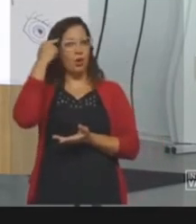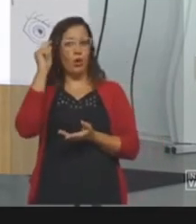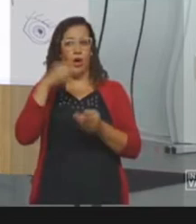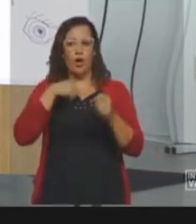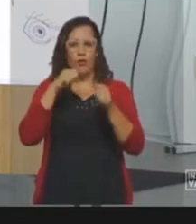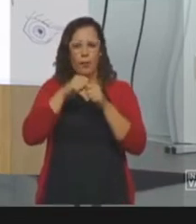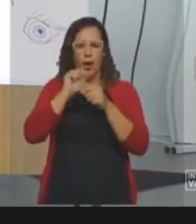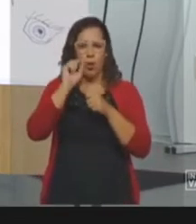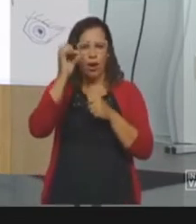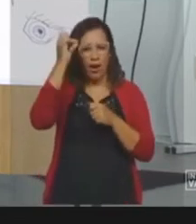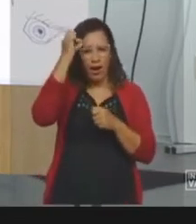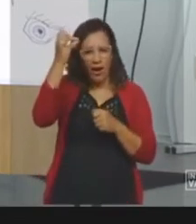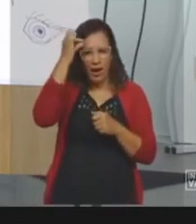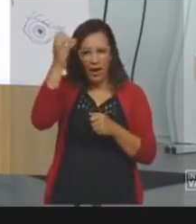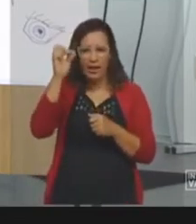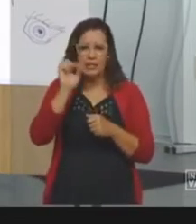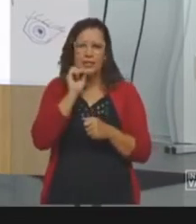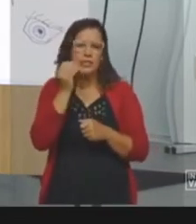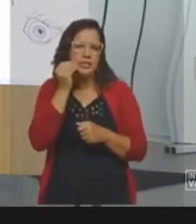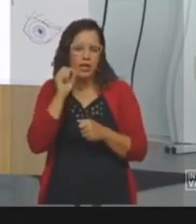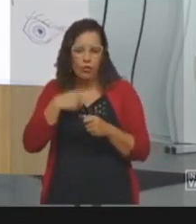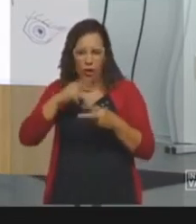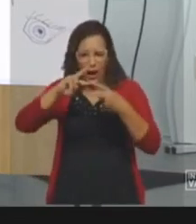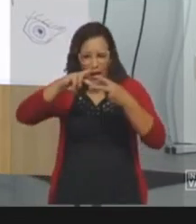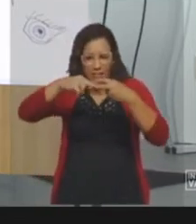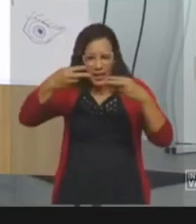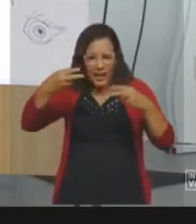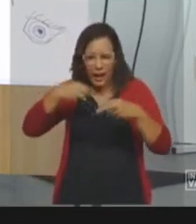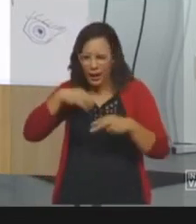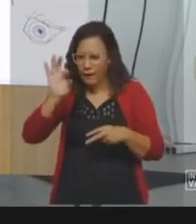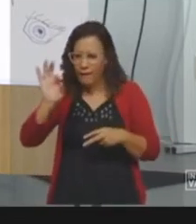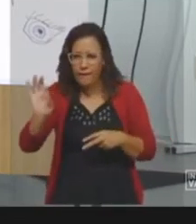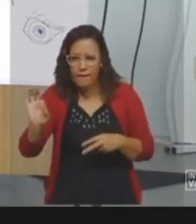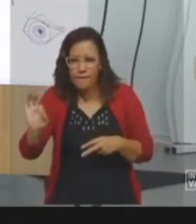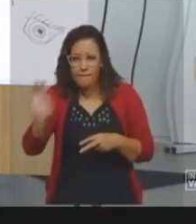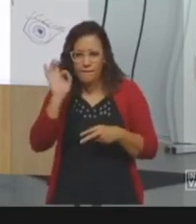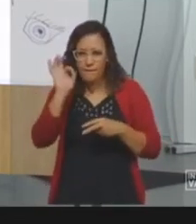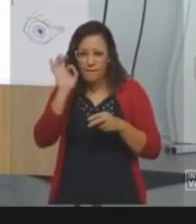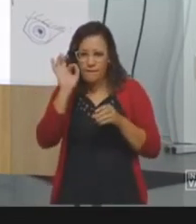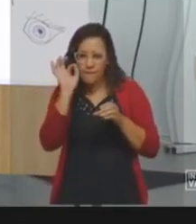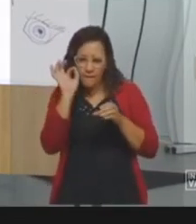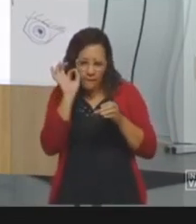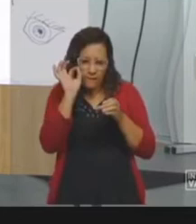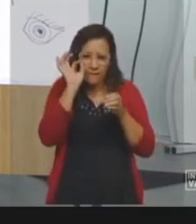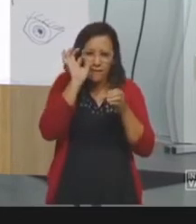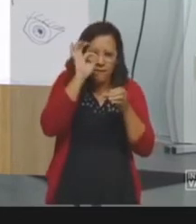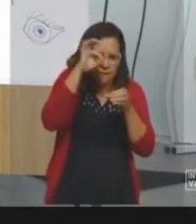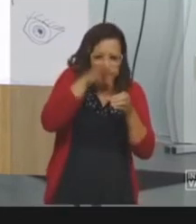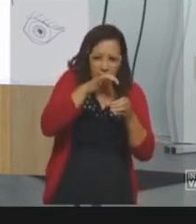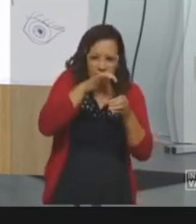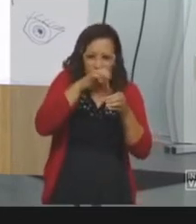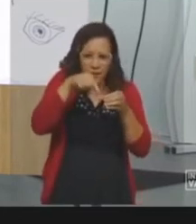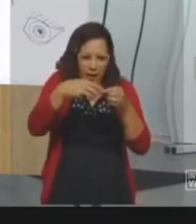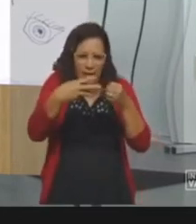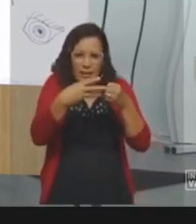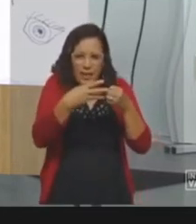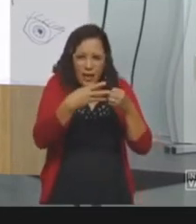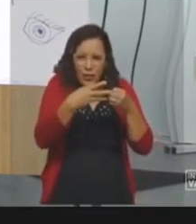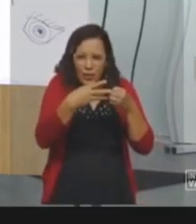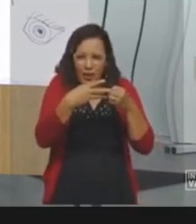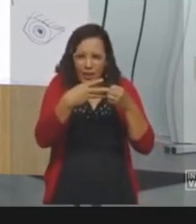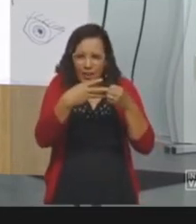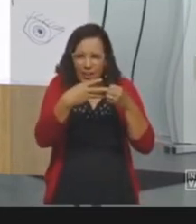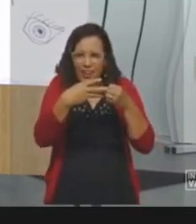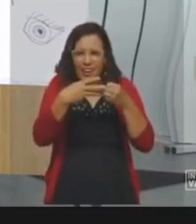pinça, vou lá pegar um pedacinho de DNA e depois eu coloco essa pinça lá dentro da célula da pessoa?